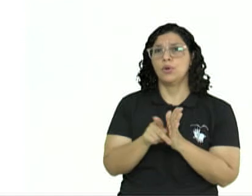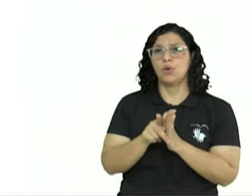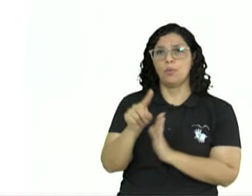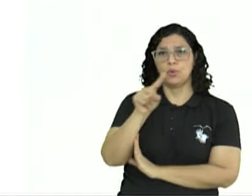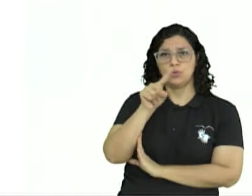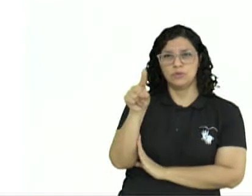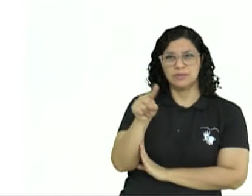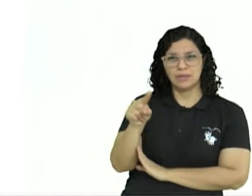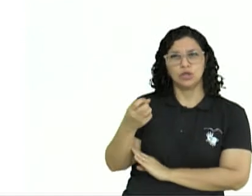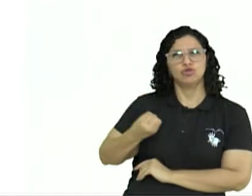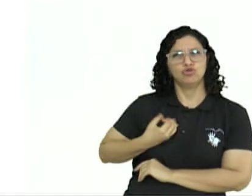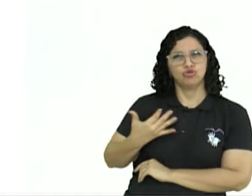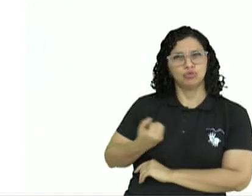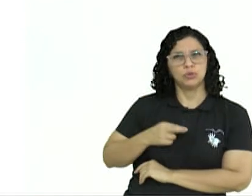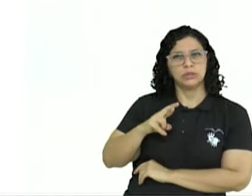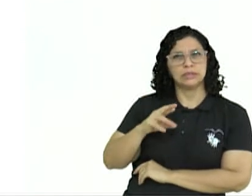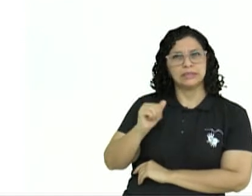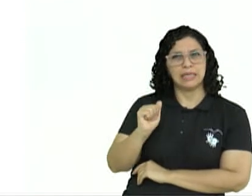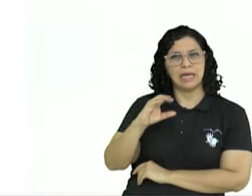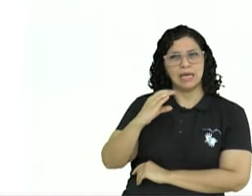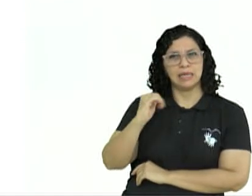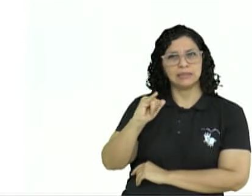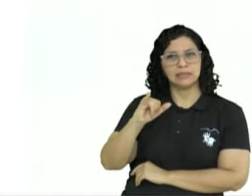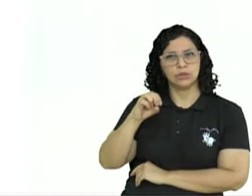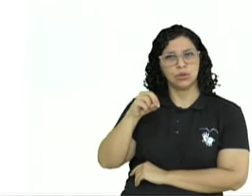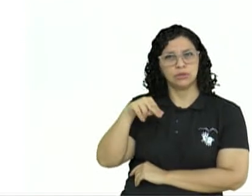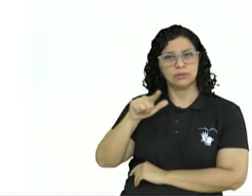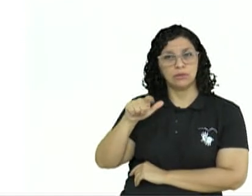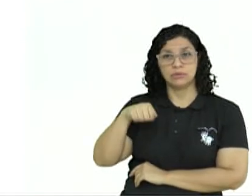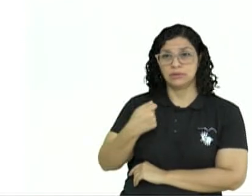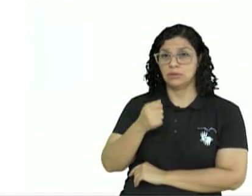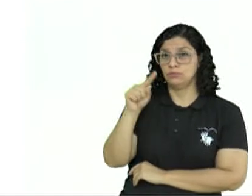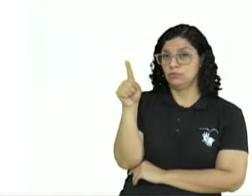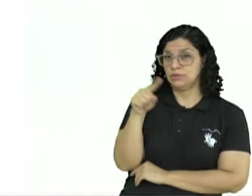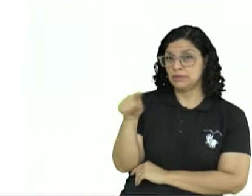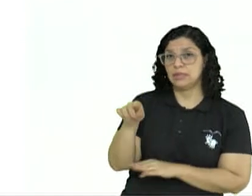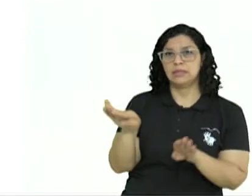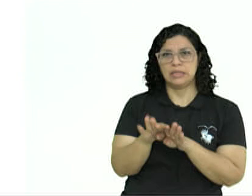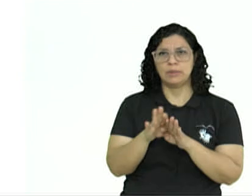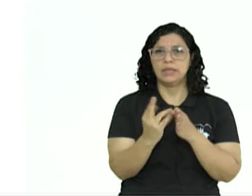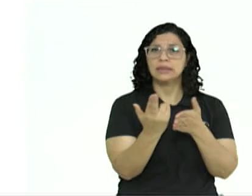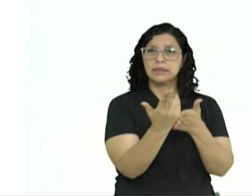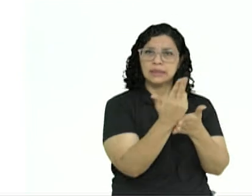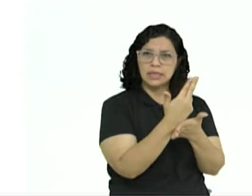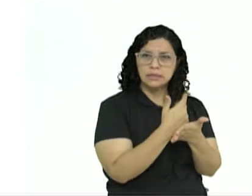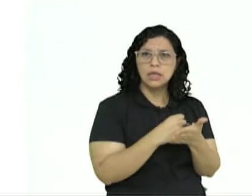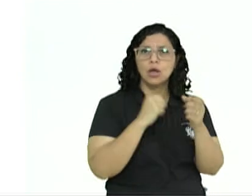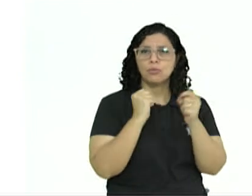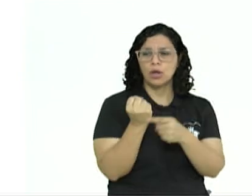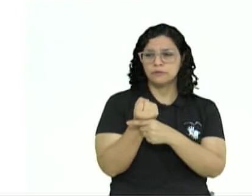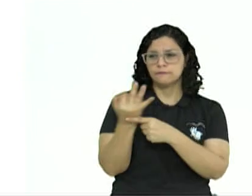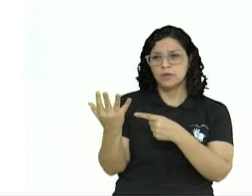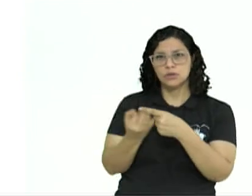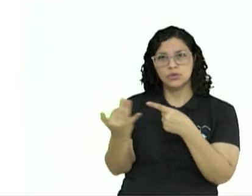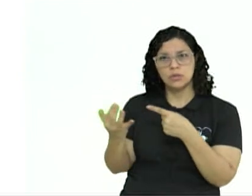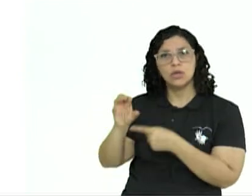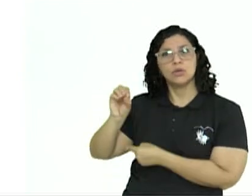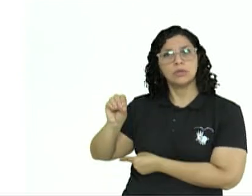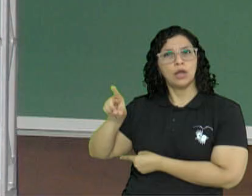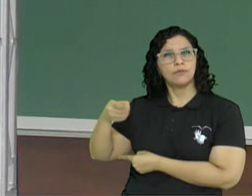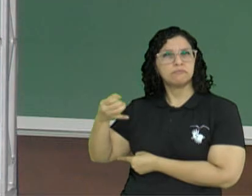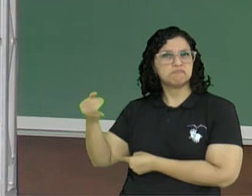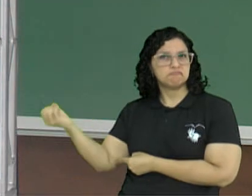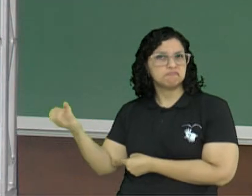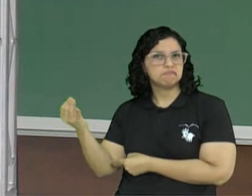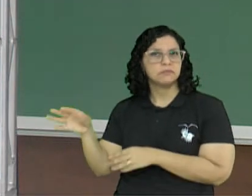números racionais podem ser escritos utilizando diversas representações, geométrica, fracionária e decimal, e que